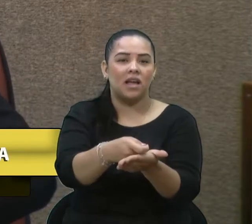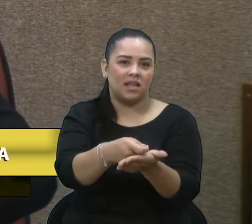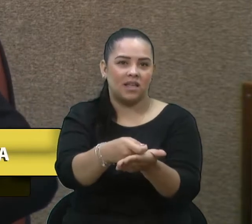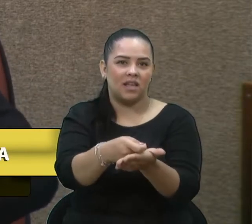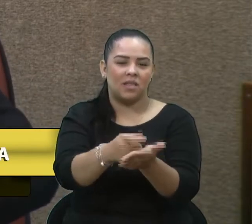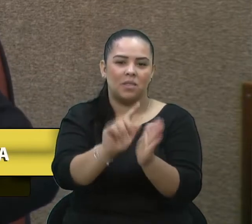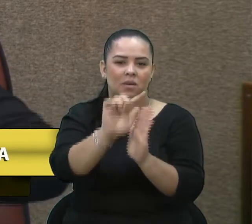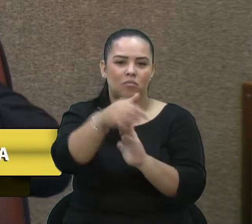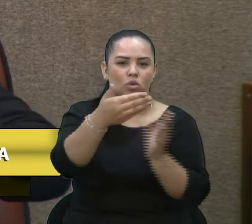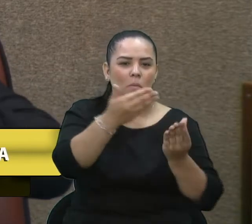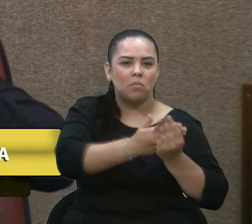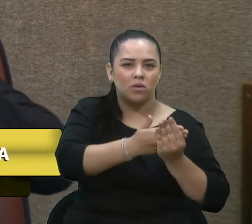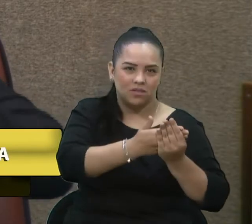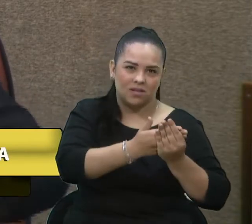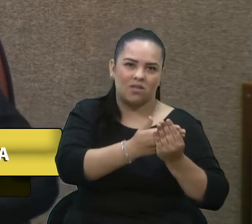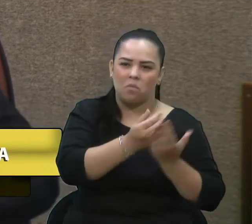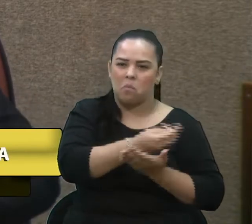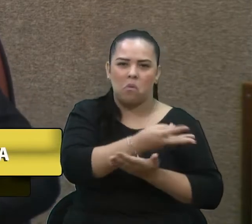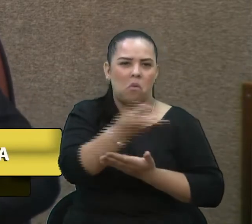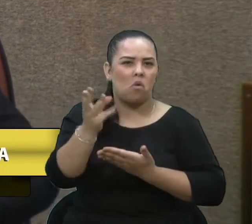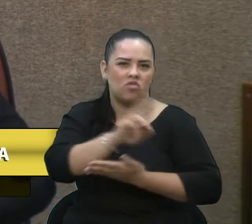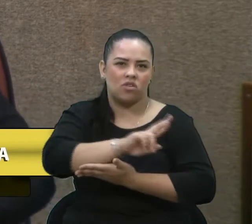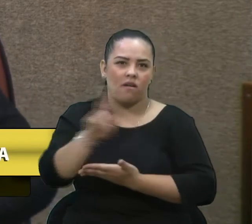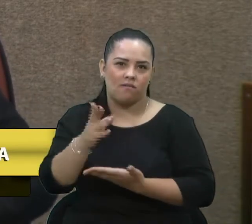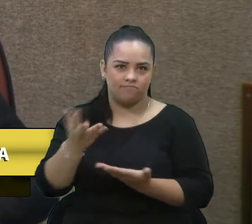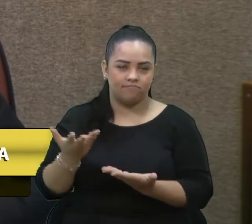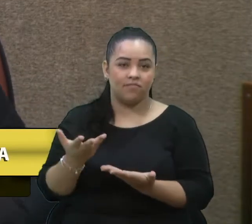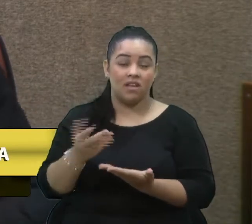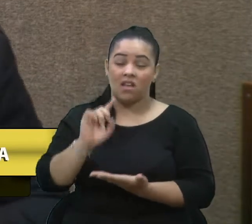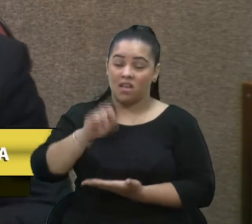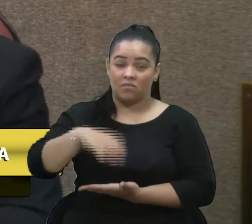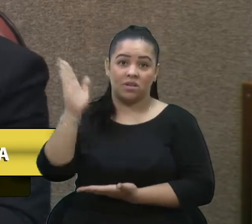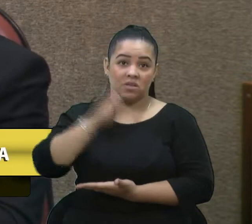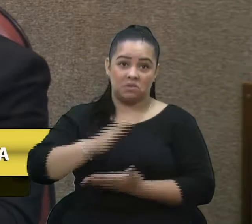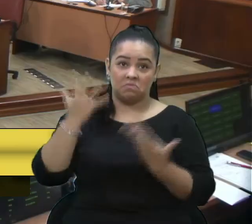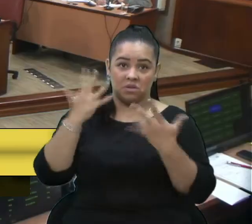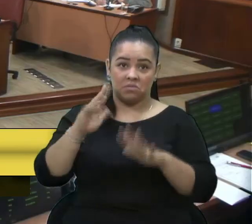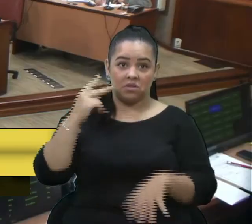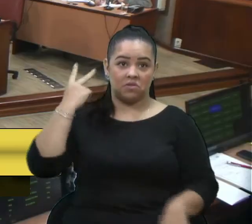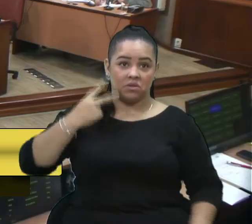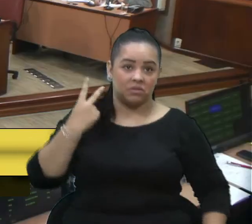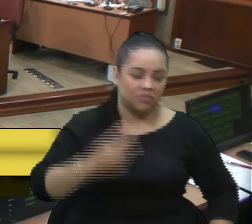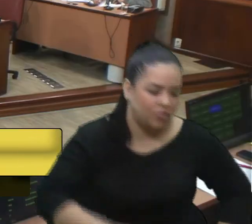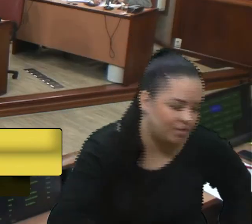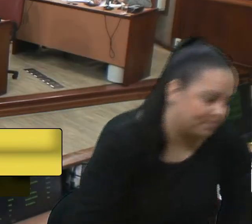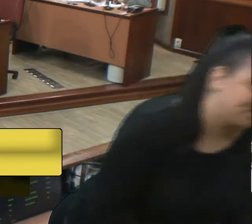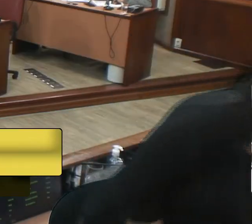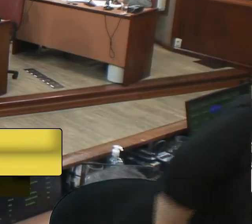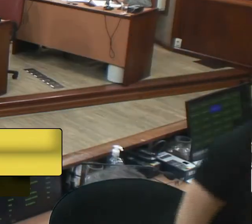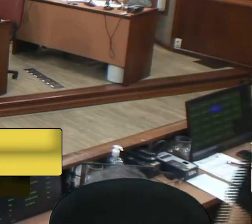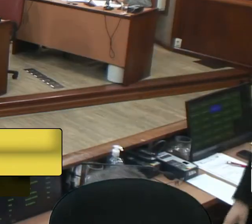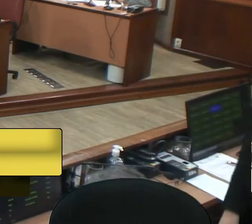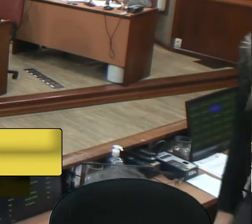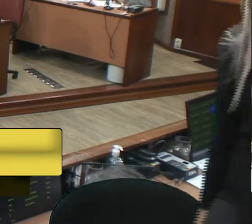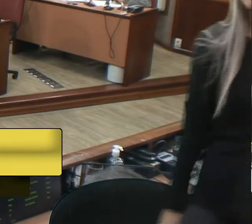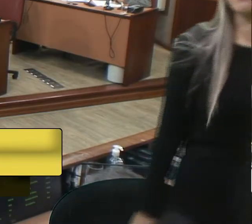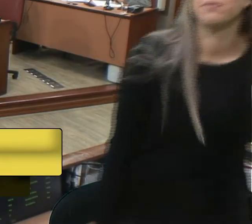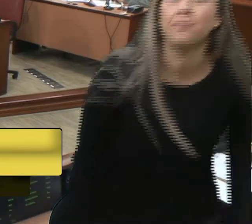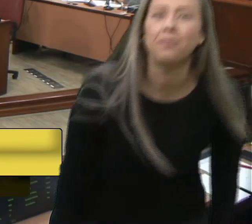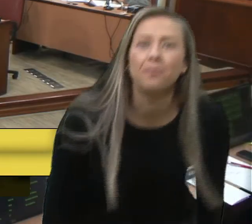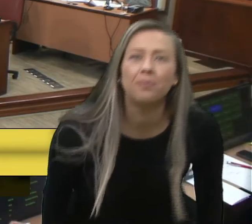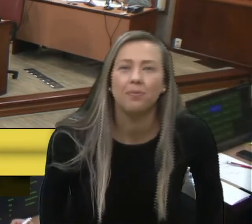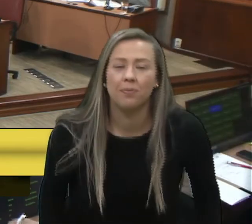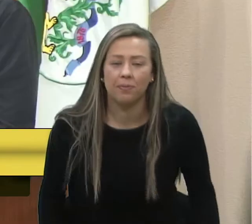pessoa. Então esse é o nosso Brasil. Parabéns, vereador. Obrigado, vereador Fantinel. E cabe lembrar aqui que